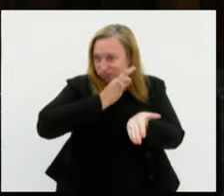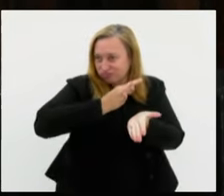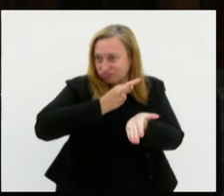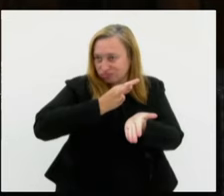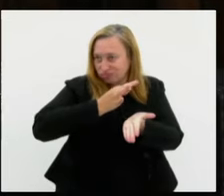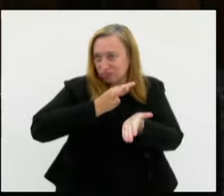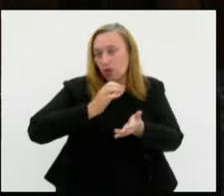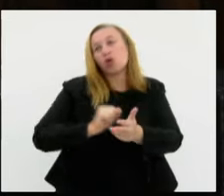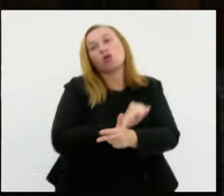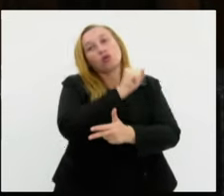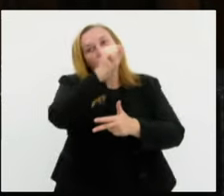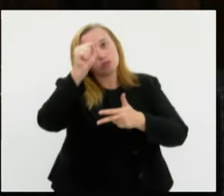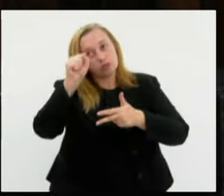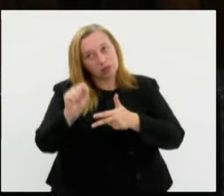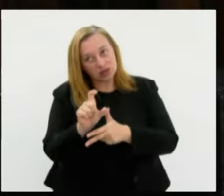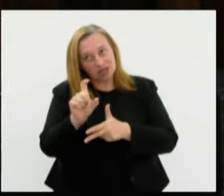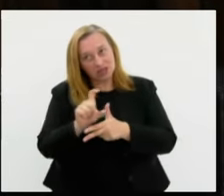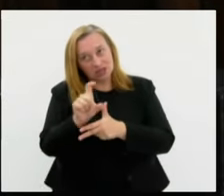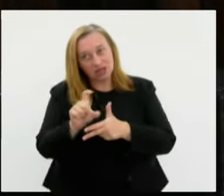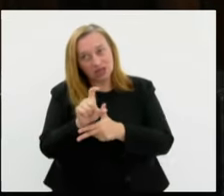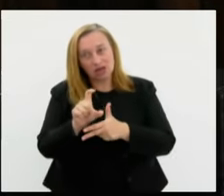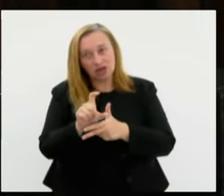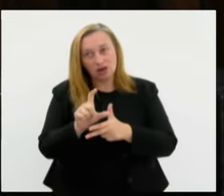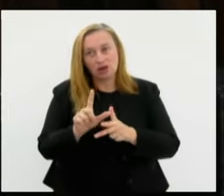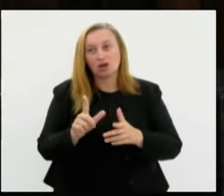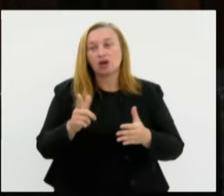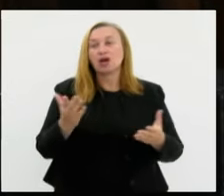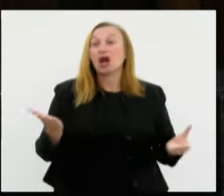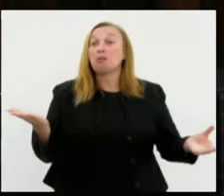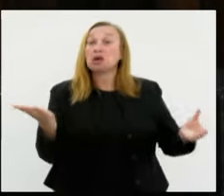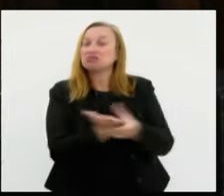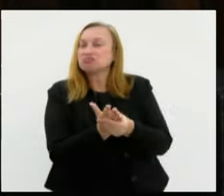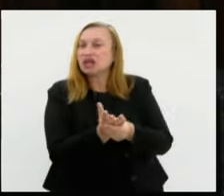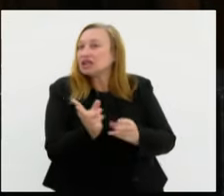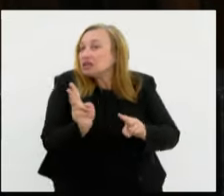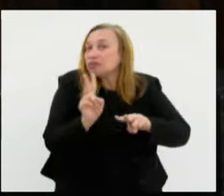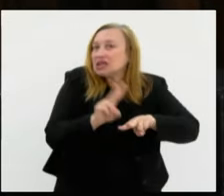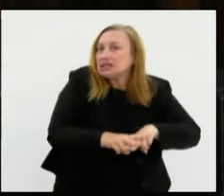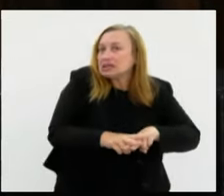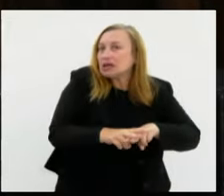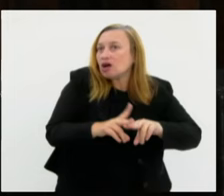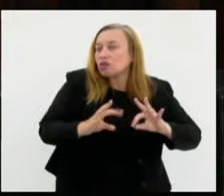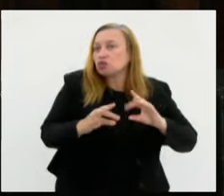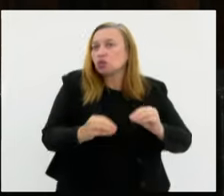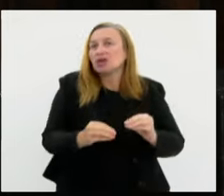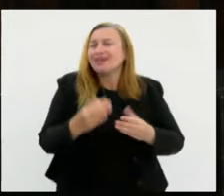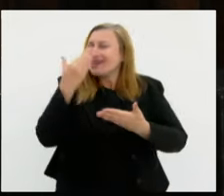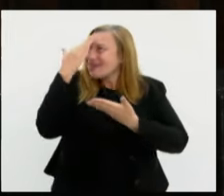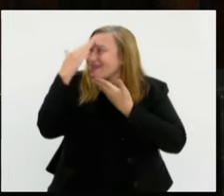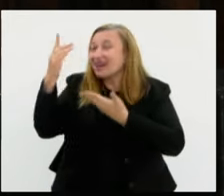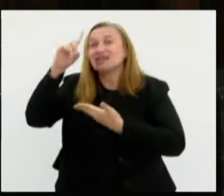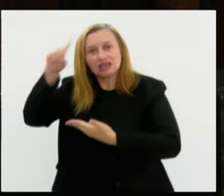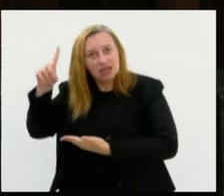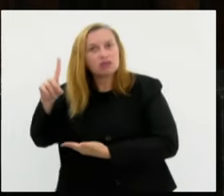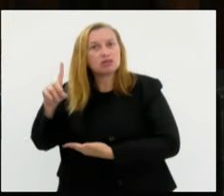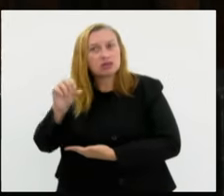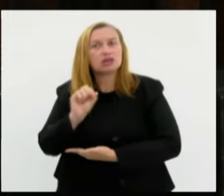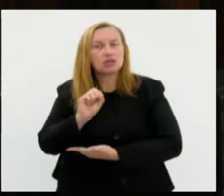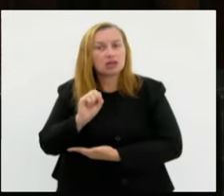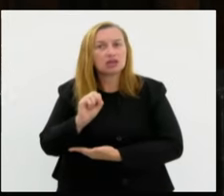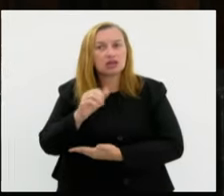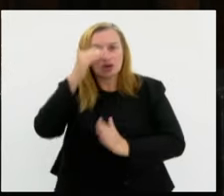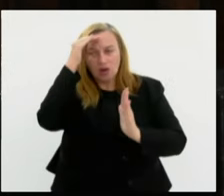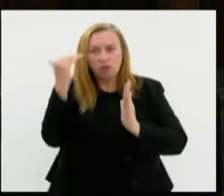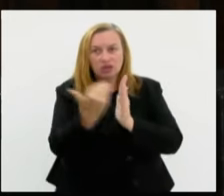estão sujeitos à ação de improbidade, a mandado de segurança, a toda sorte, e graças a Deus que é assim, porque é a forma dos